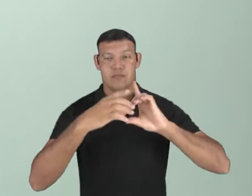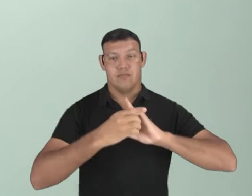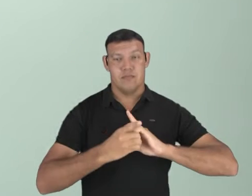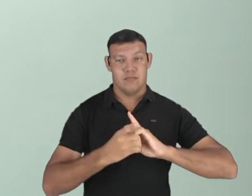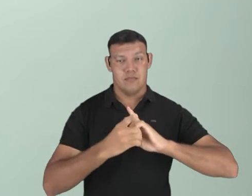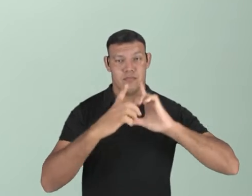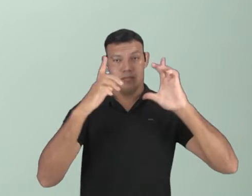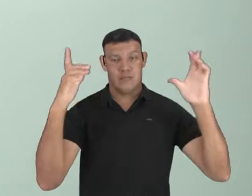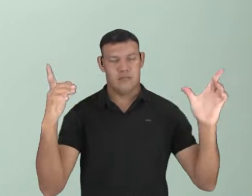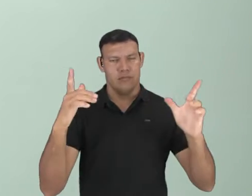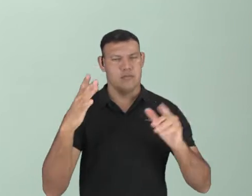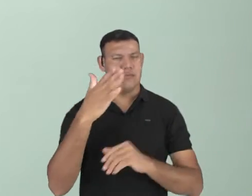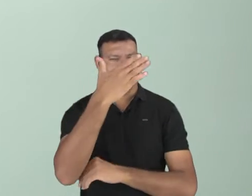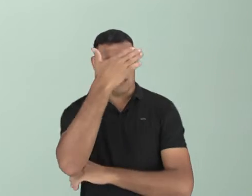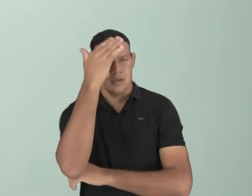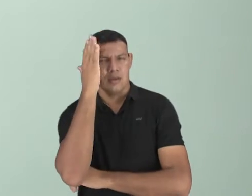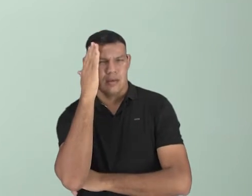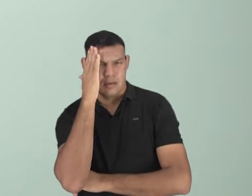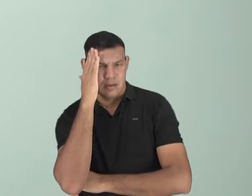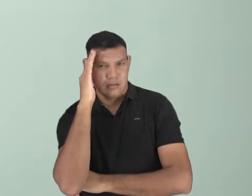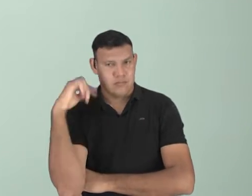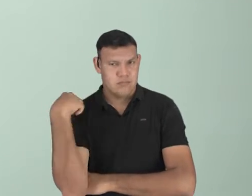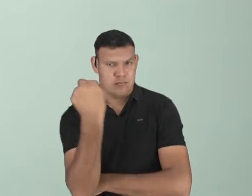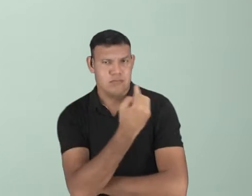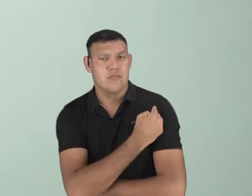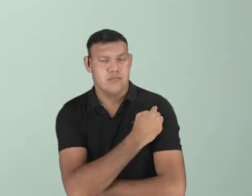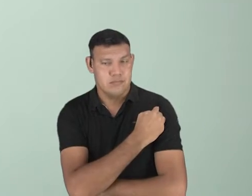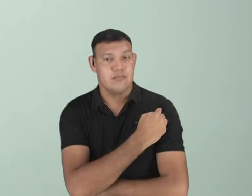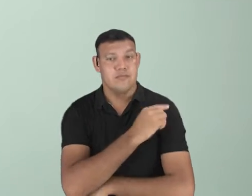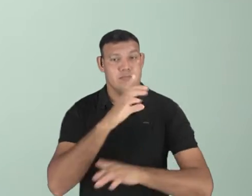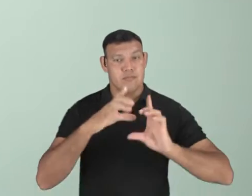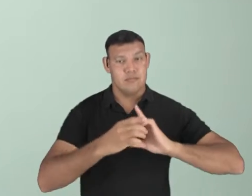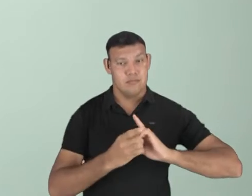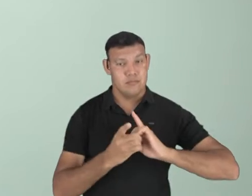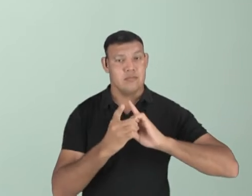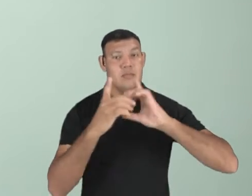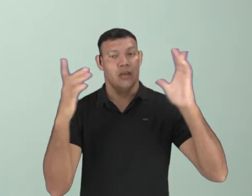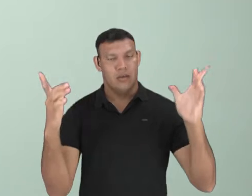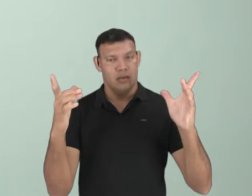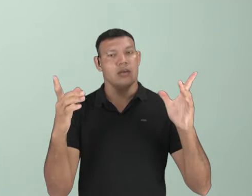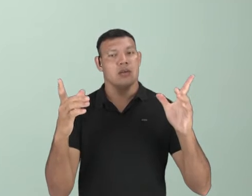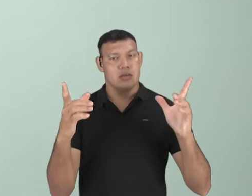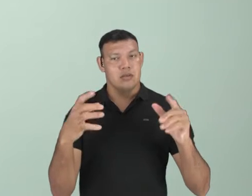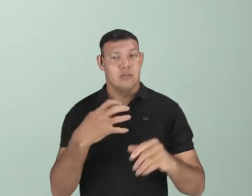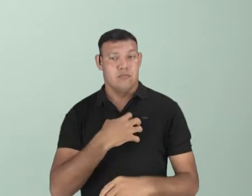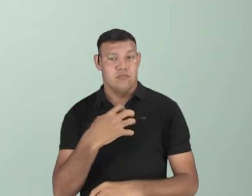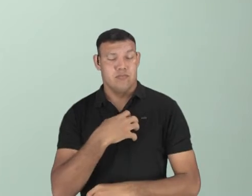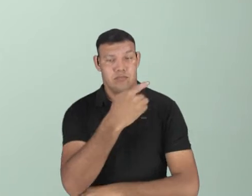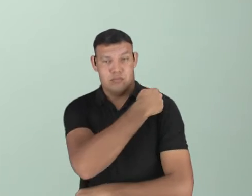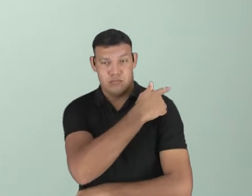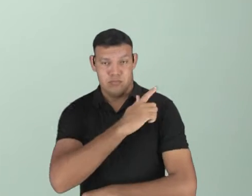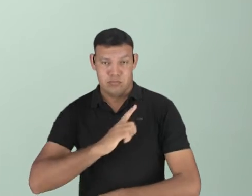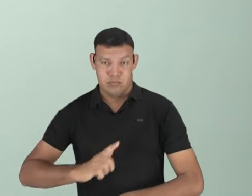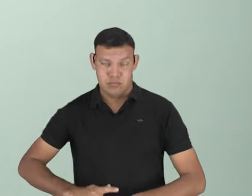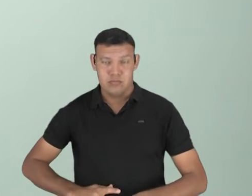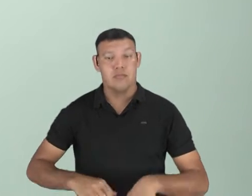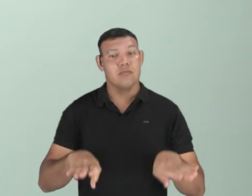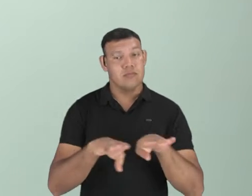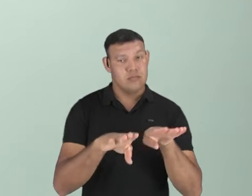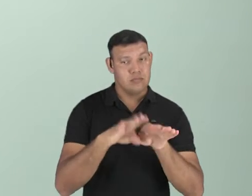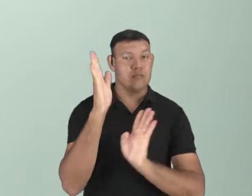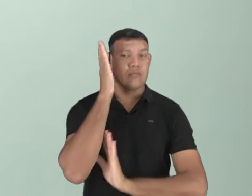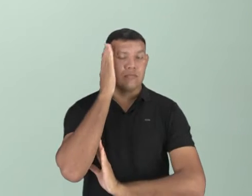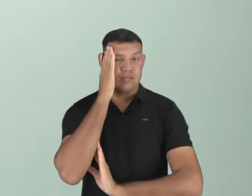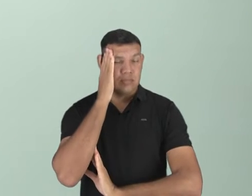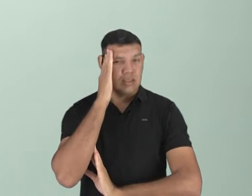democracia. Todos nós sabemos que a democracia, ela é uma forma de governo e também sabemos que